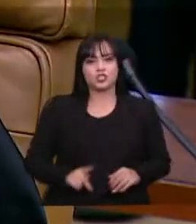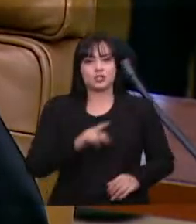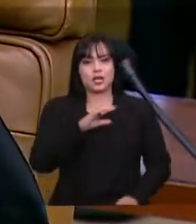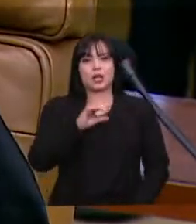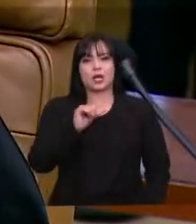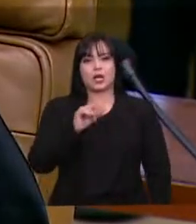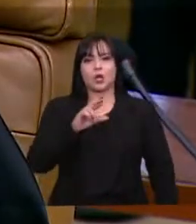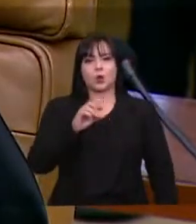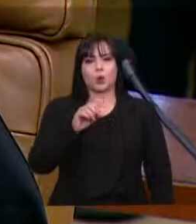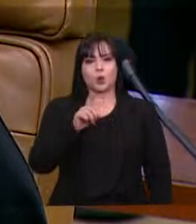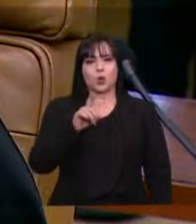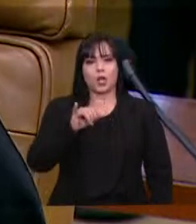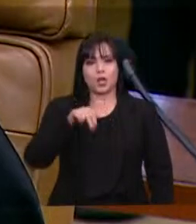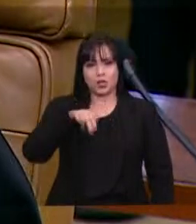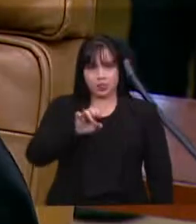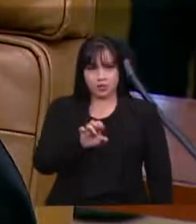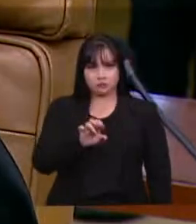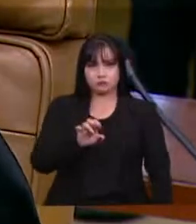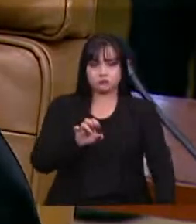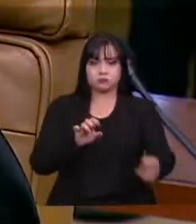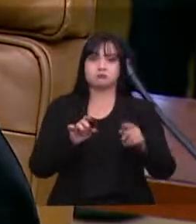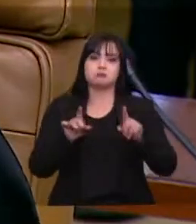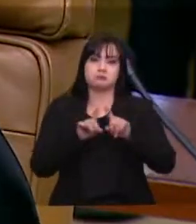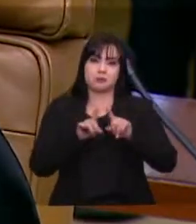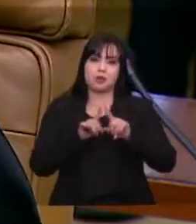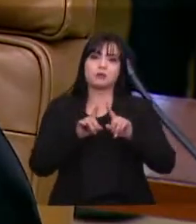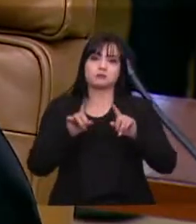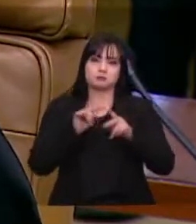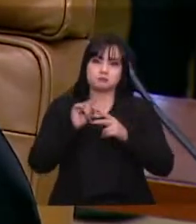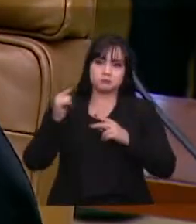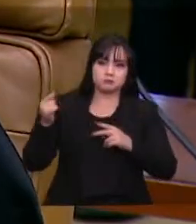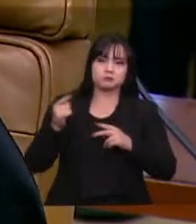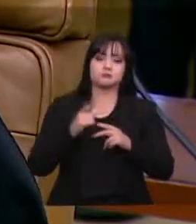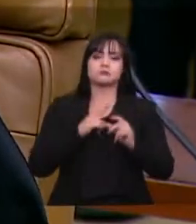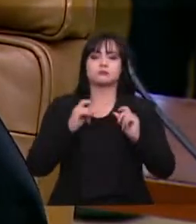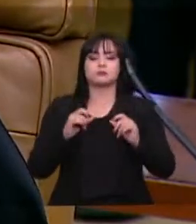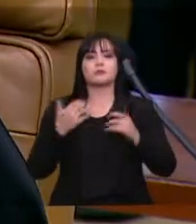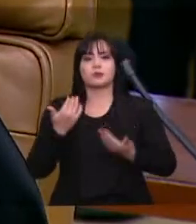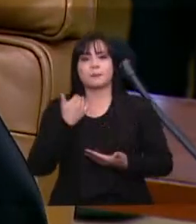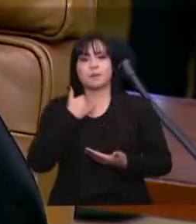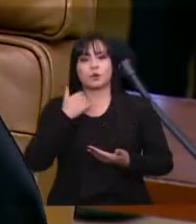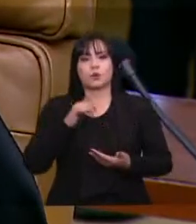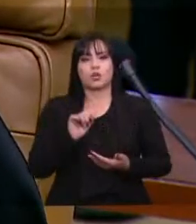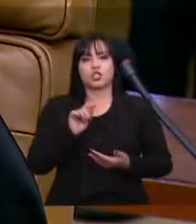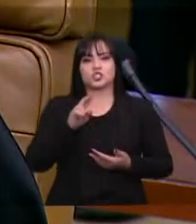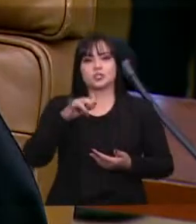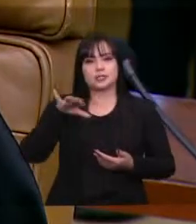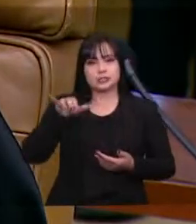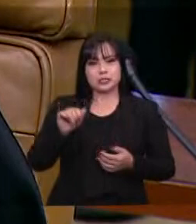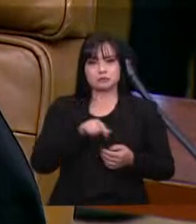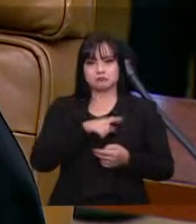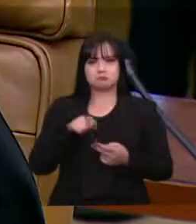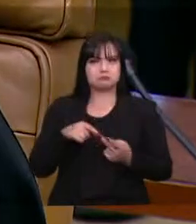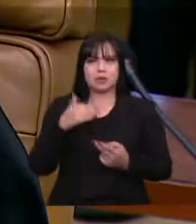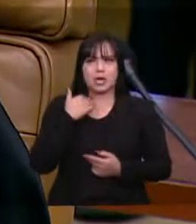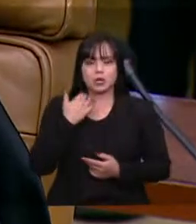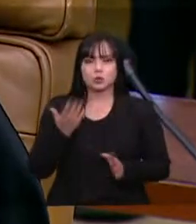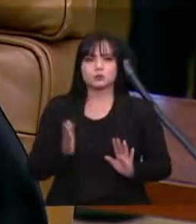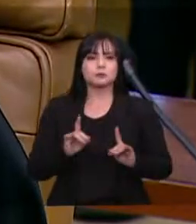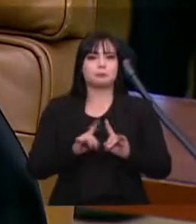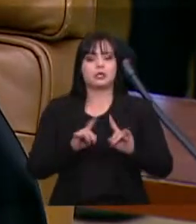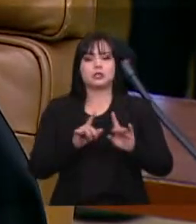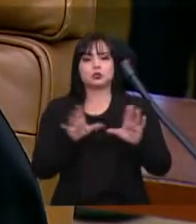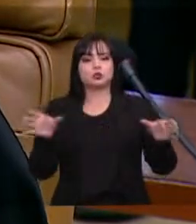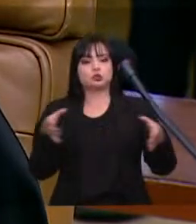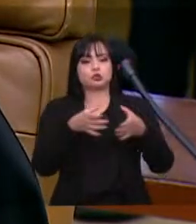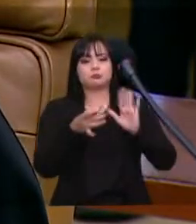e cereja o Collor de Melo E além disso também para contas agências e bancos contas